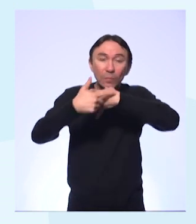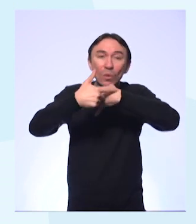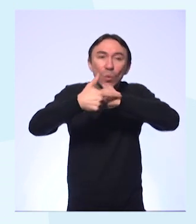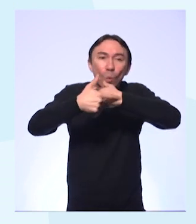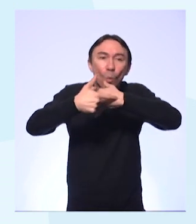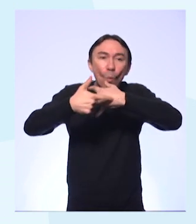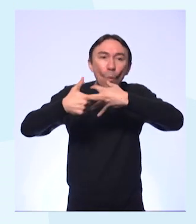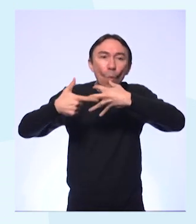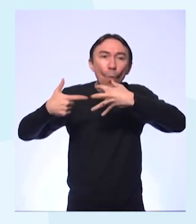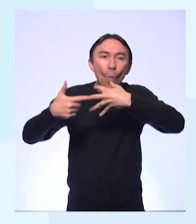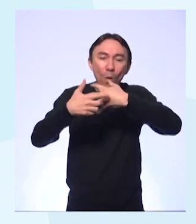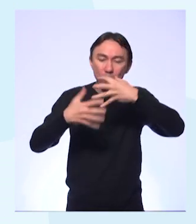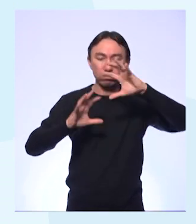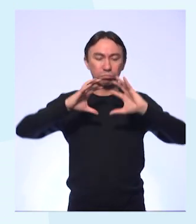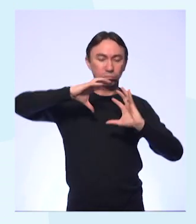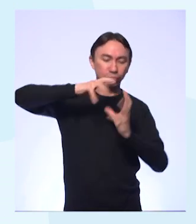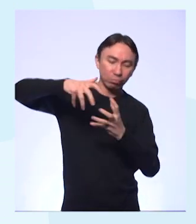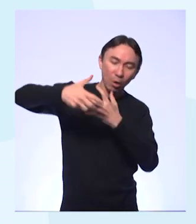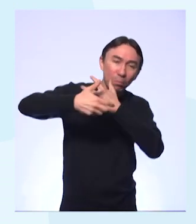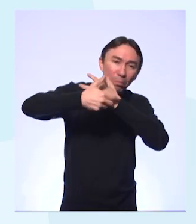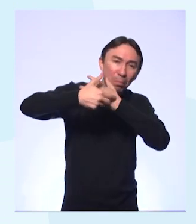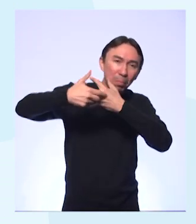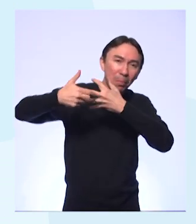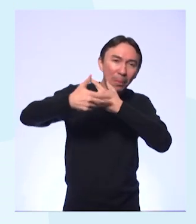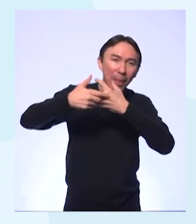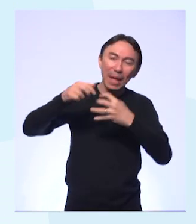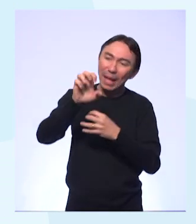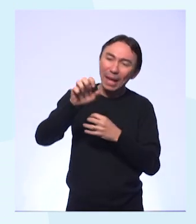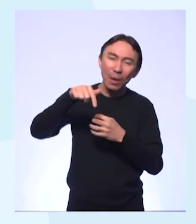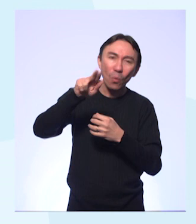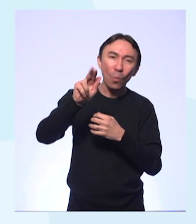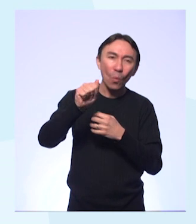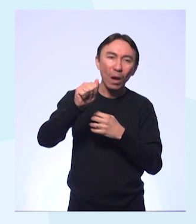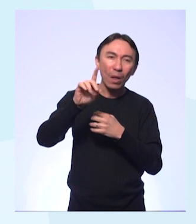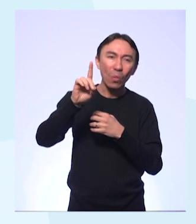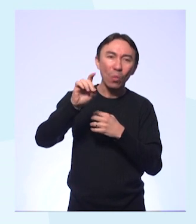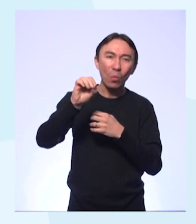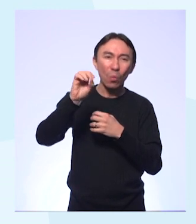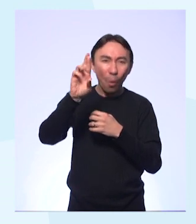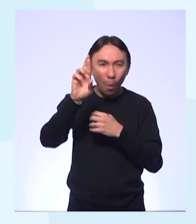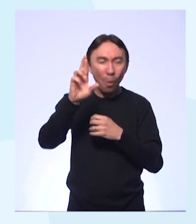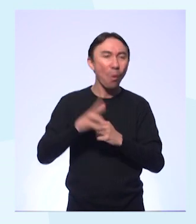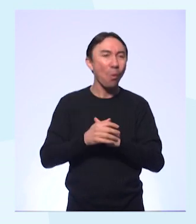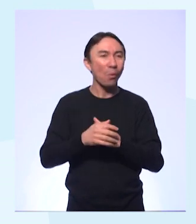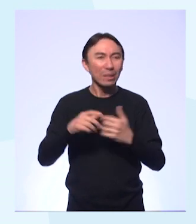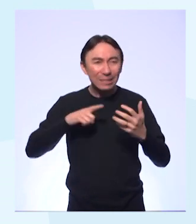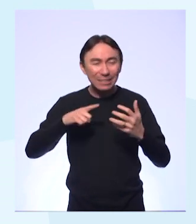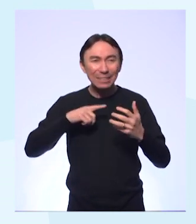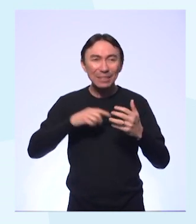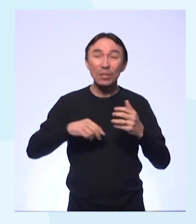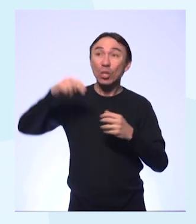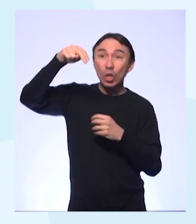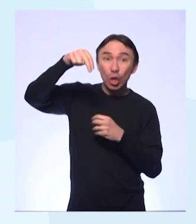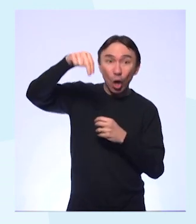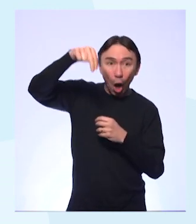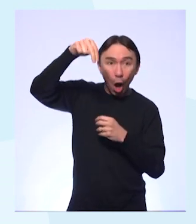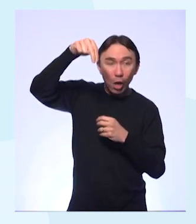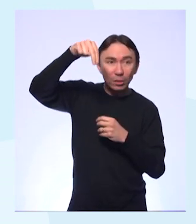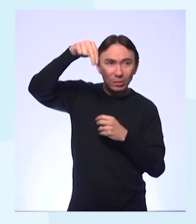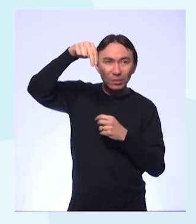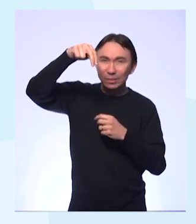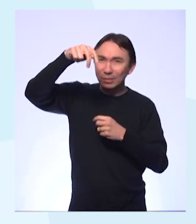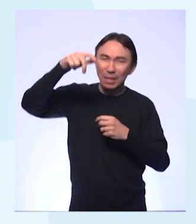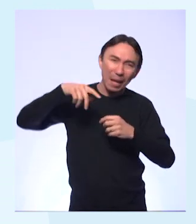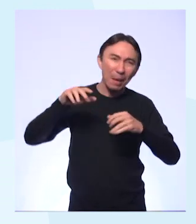claramente vê nas zonas climáticas que nós temos uma parte no norte, que é uma região temperada, e no sul também temos